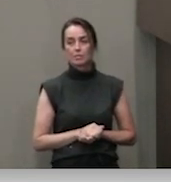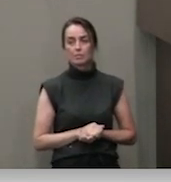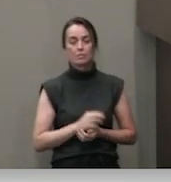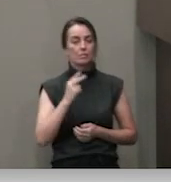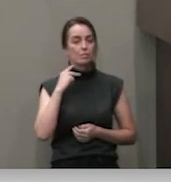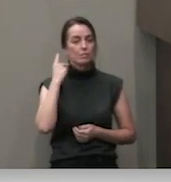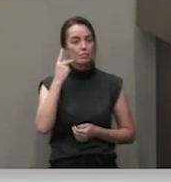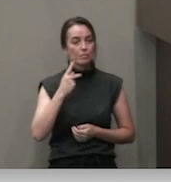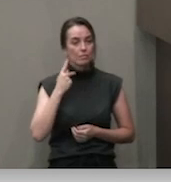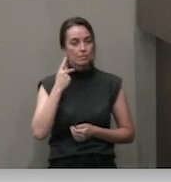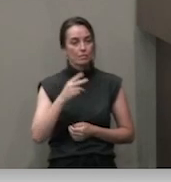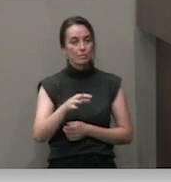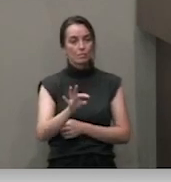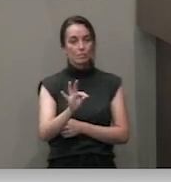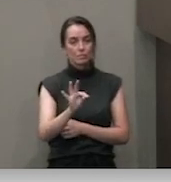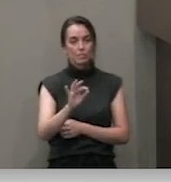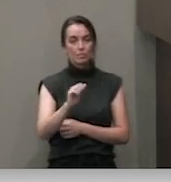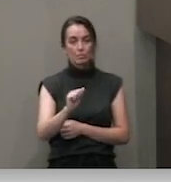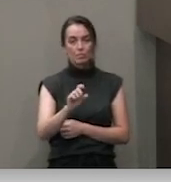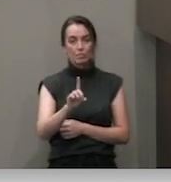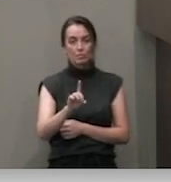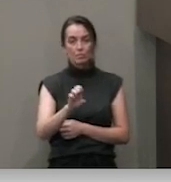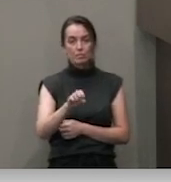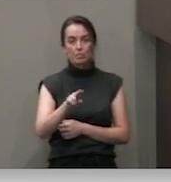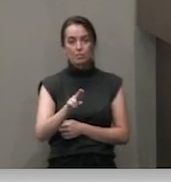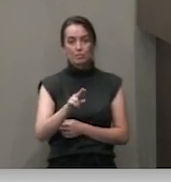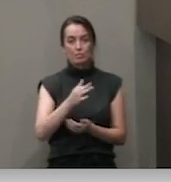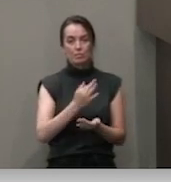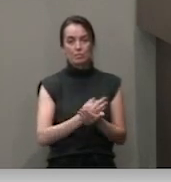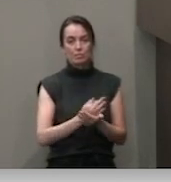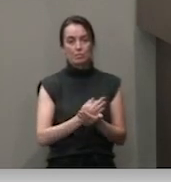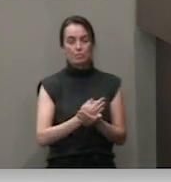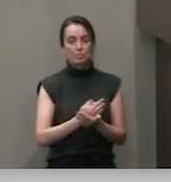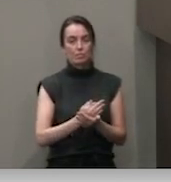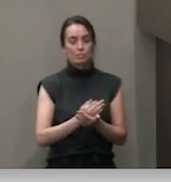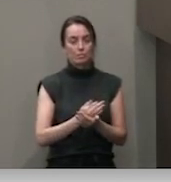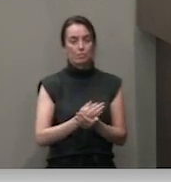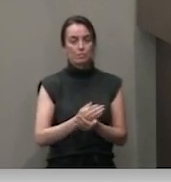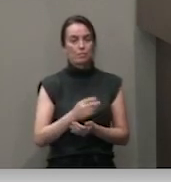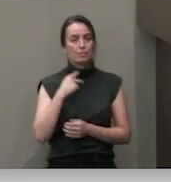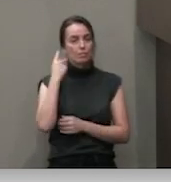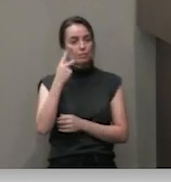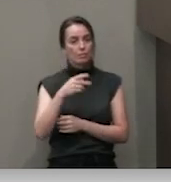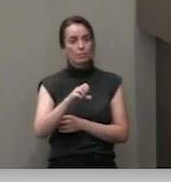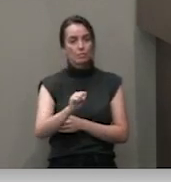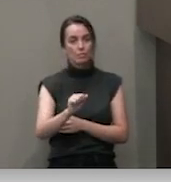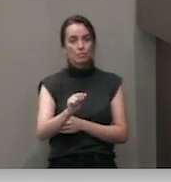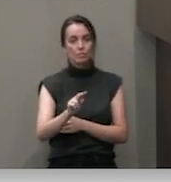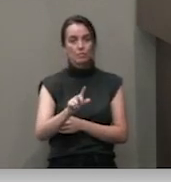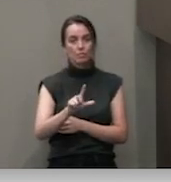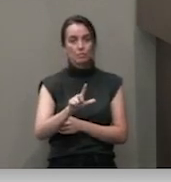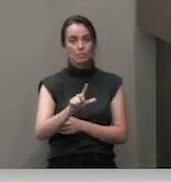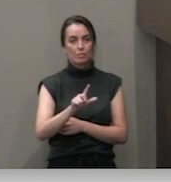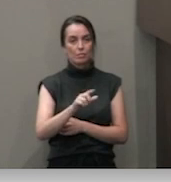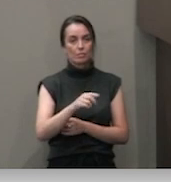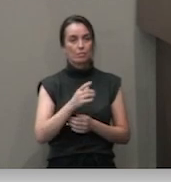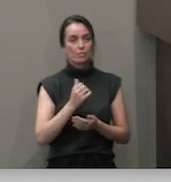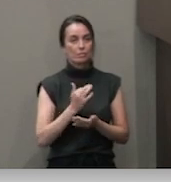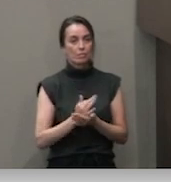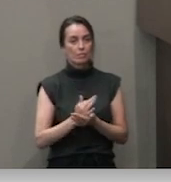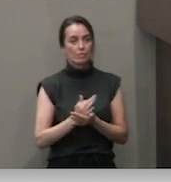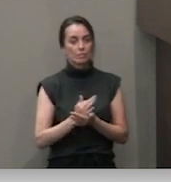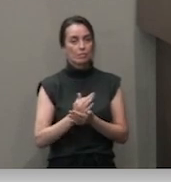Vereador Tadeu Moraes Trindade ausente Vereador Saul espinelli ausente Vereador Rodnei